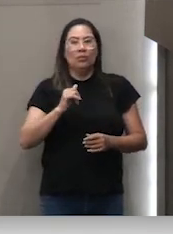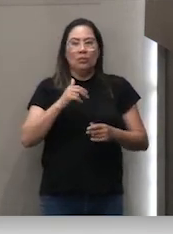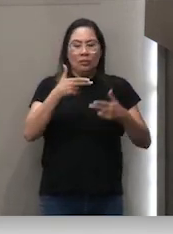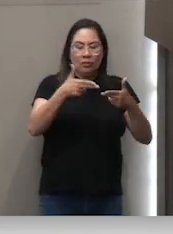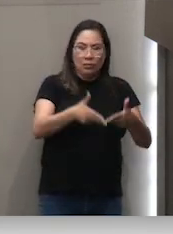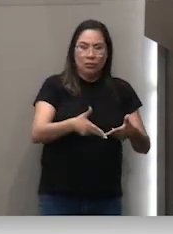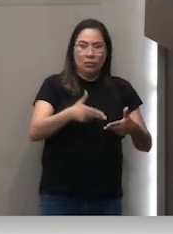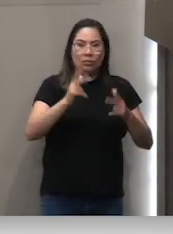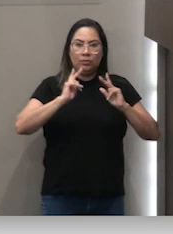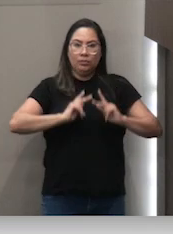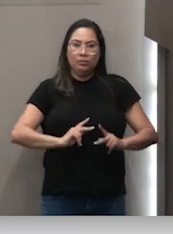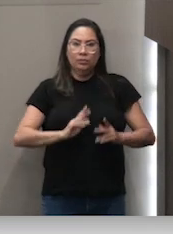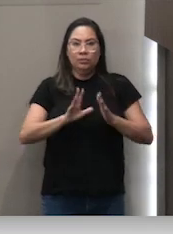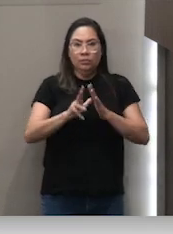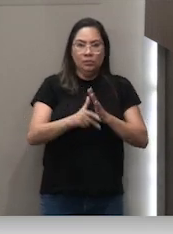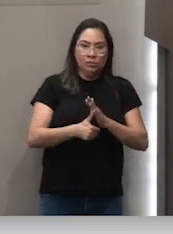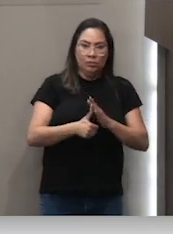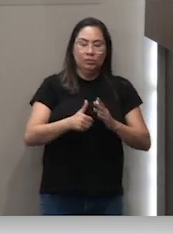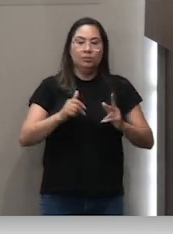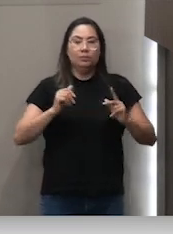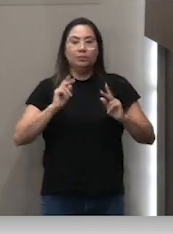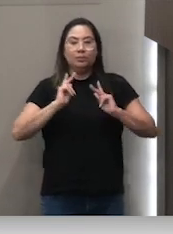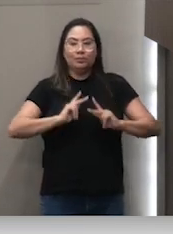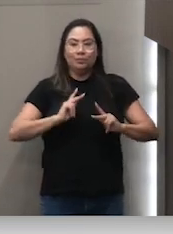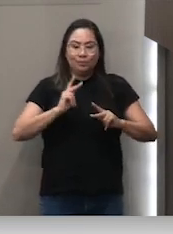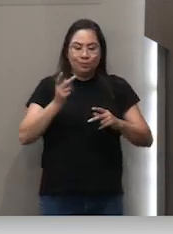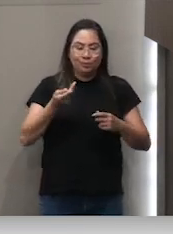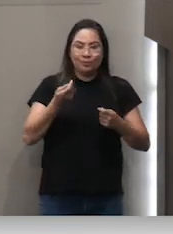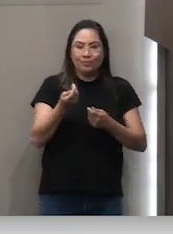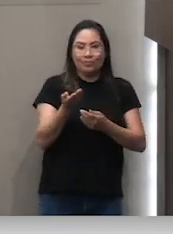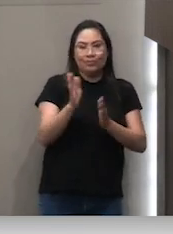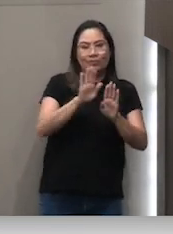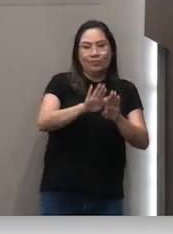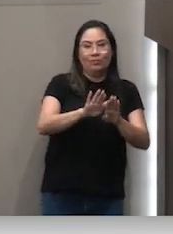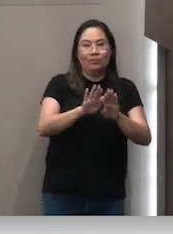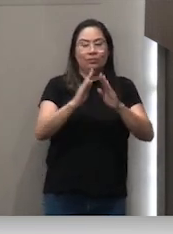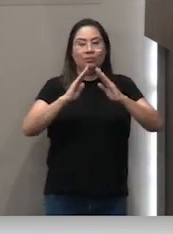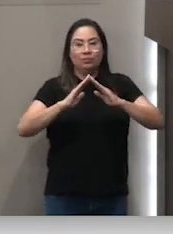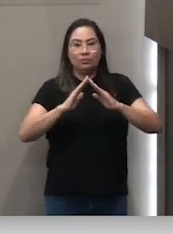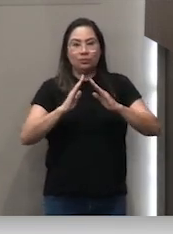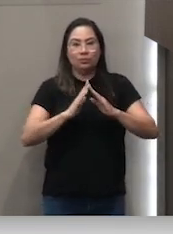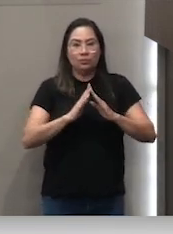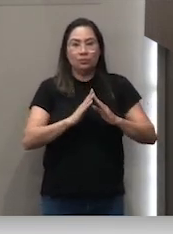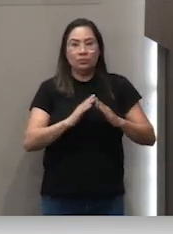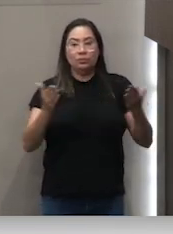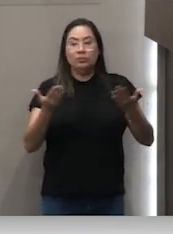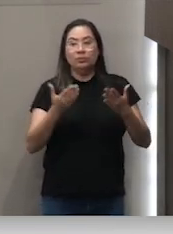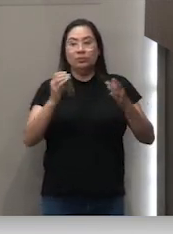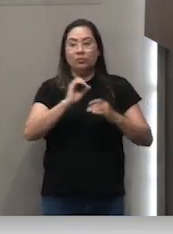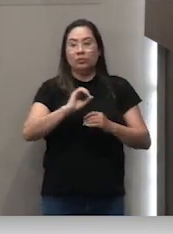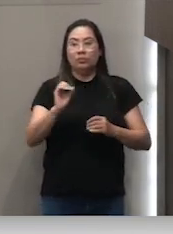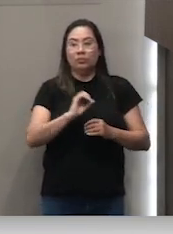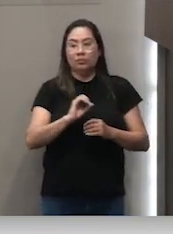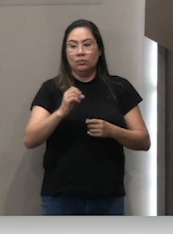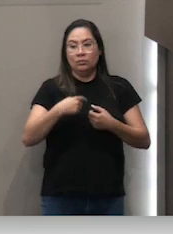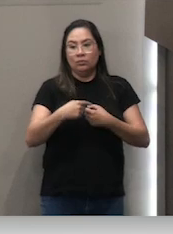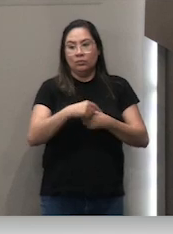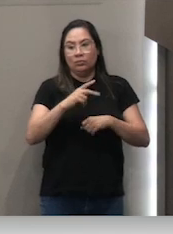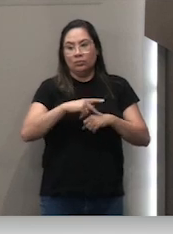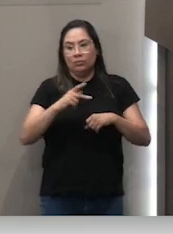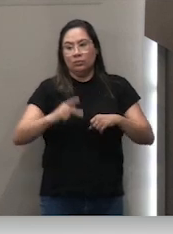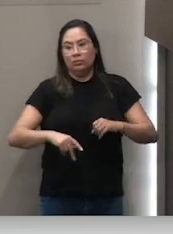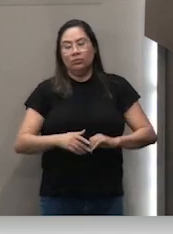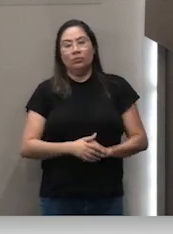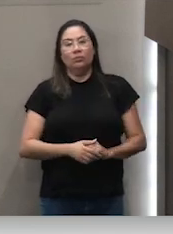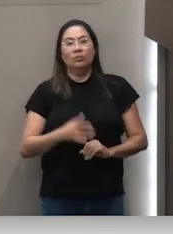roubo, furto, né? Deixavam as pessoas fechadas dentro das suas casas. Isso foi praticamente erradicado no município de Passo Fundo. Eu acho